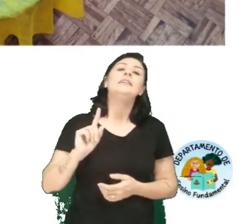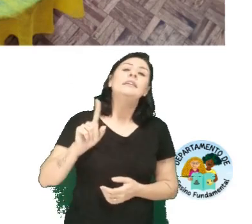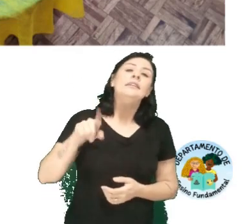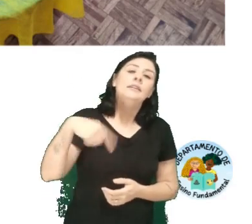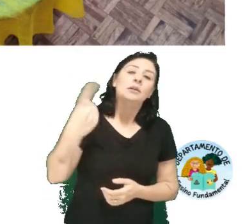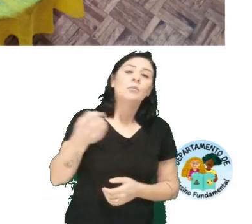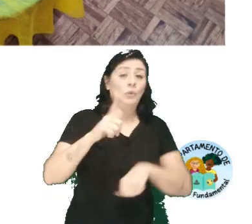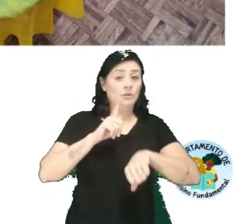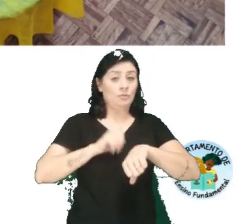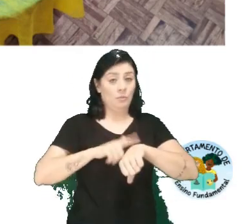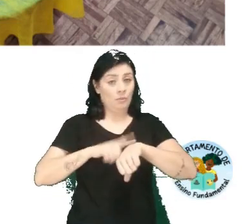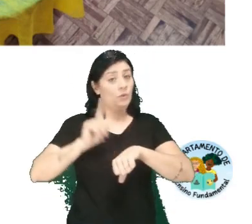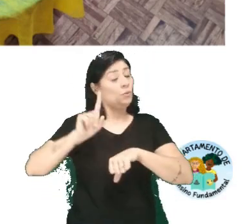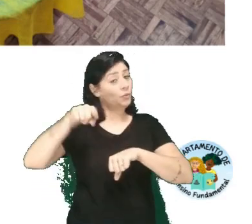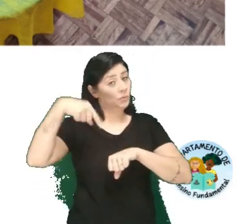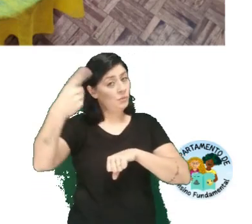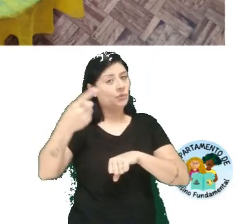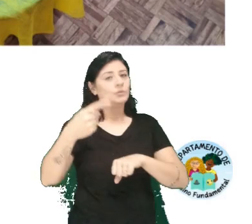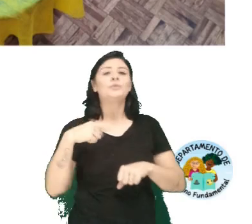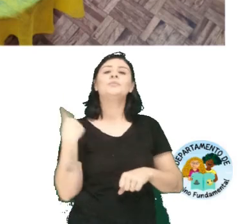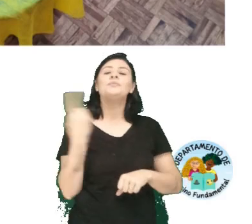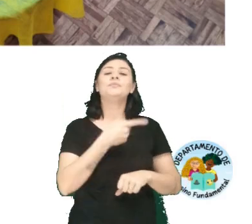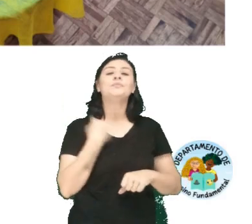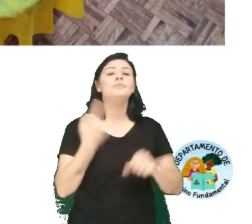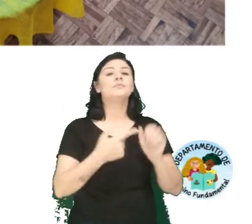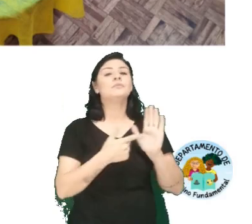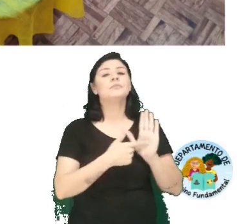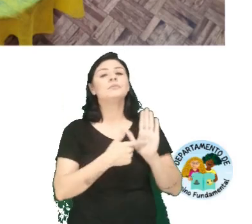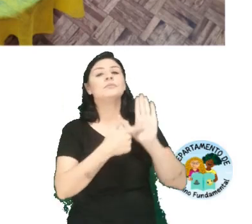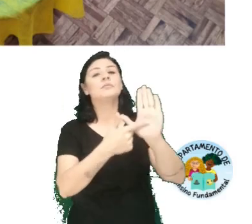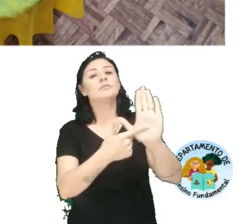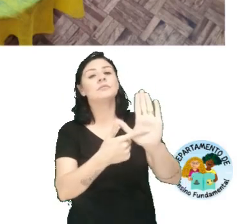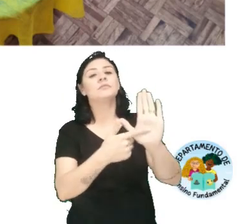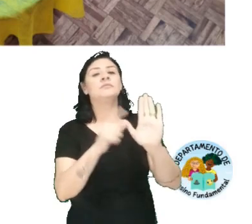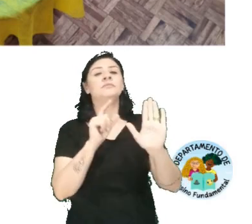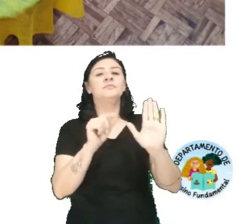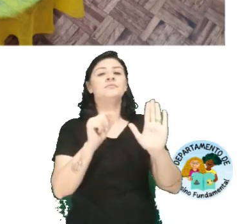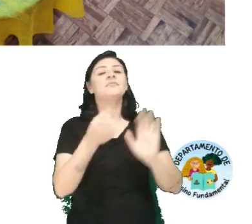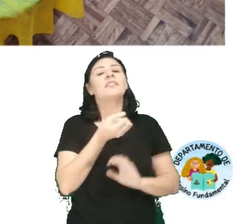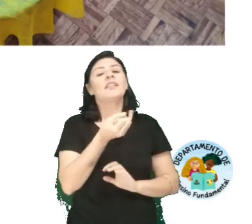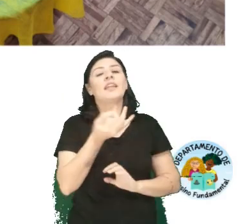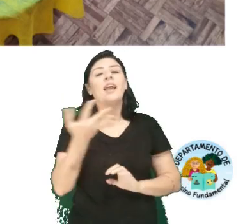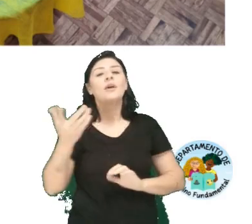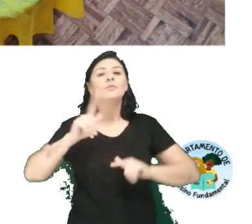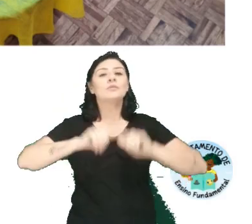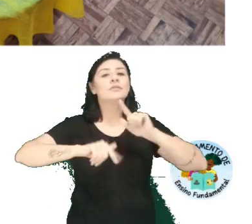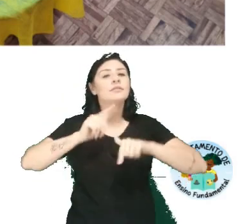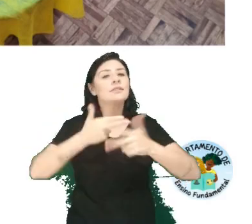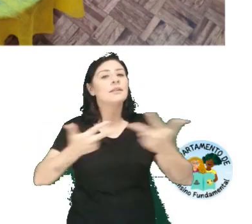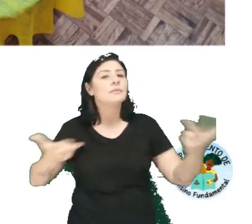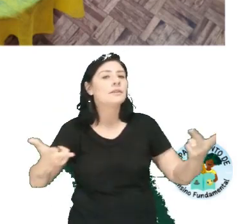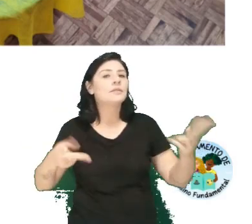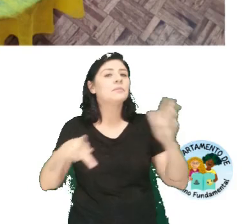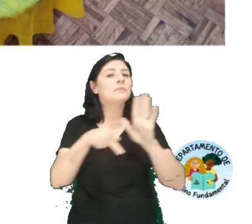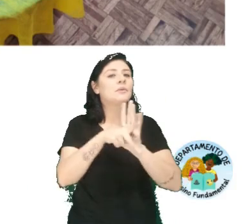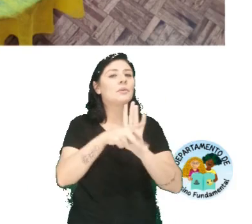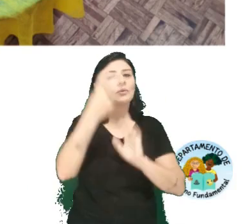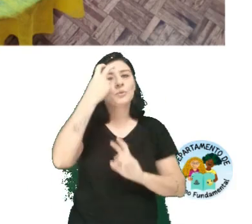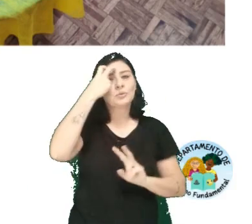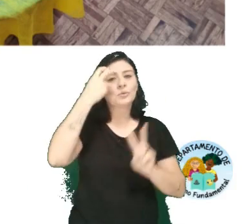Depois, num outro momento, nós trouxemos alguns elementos, né, da cultura